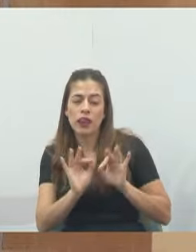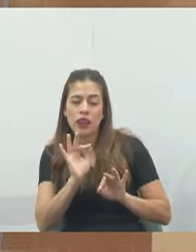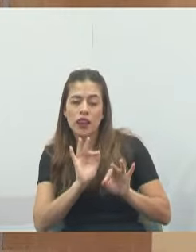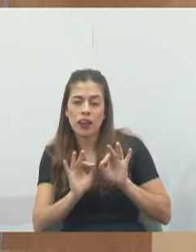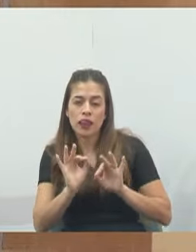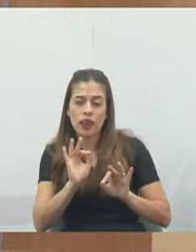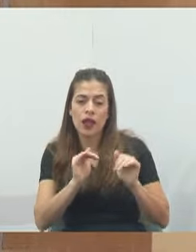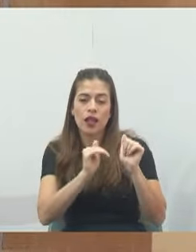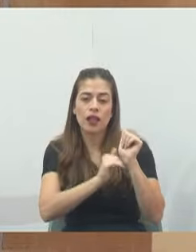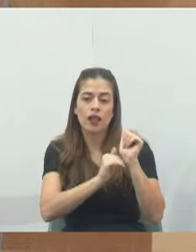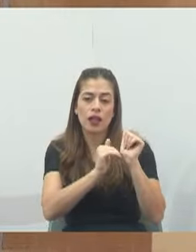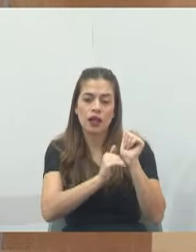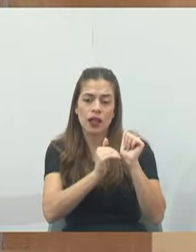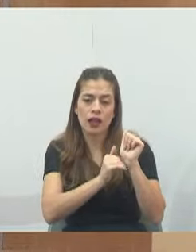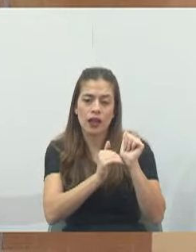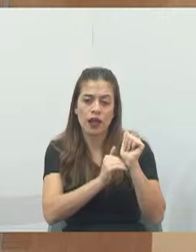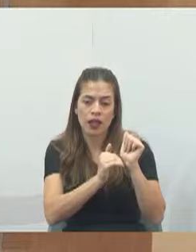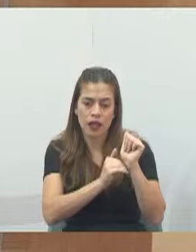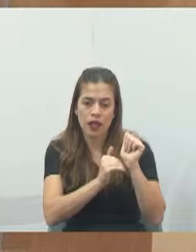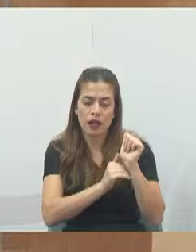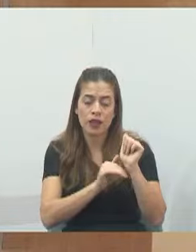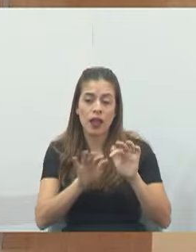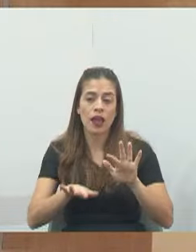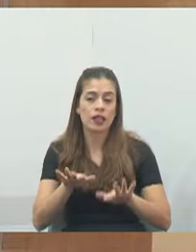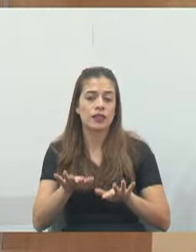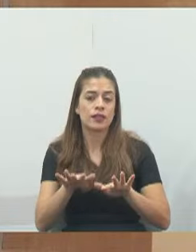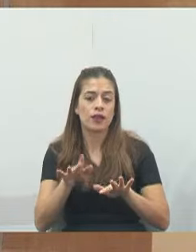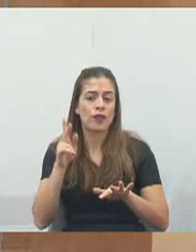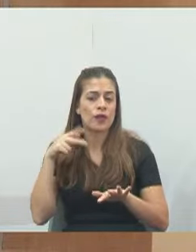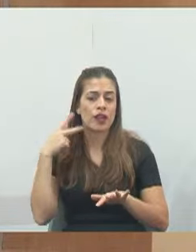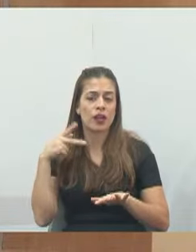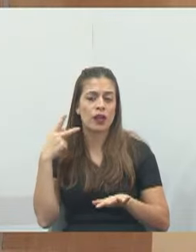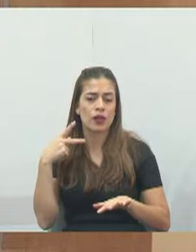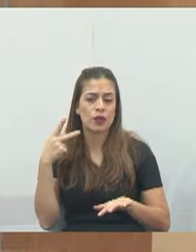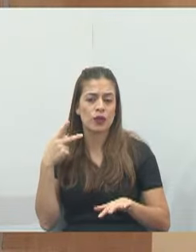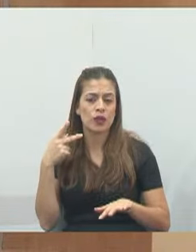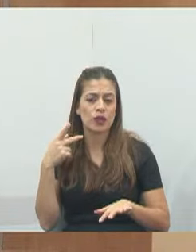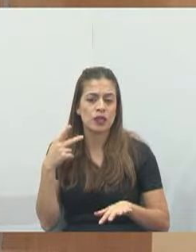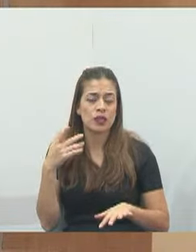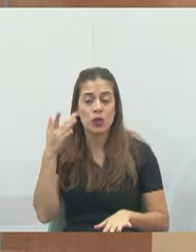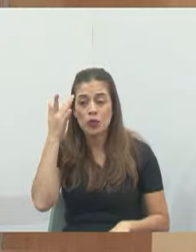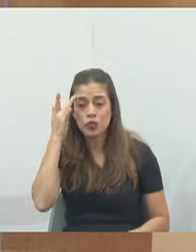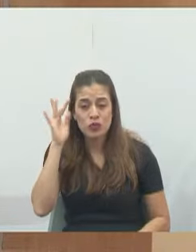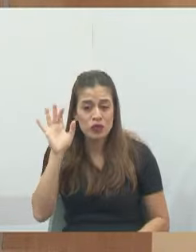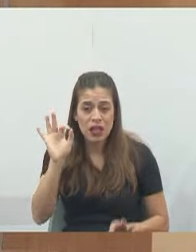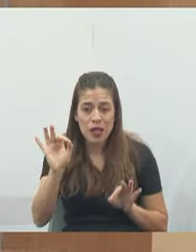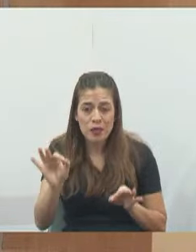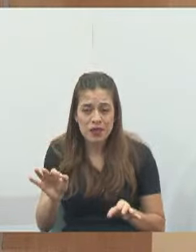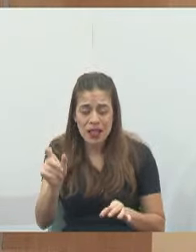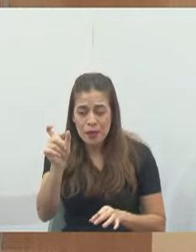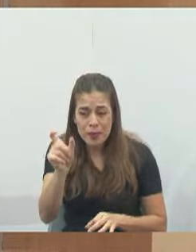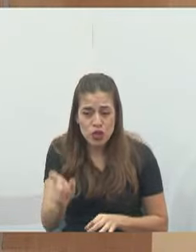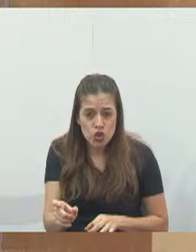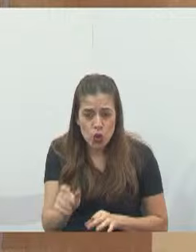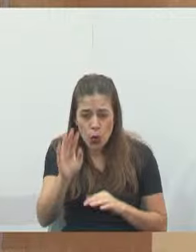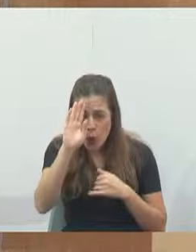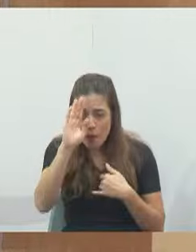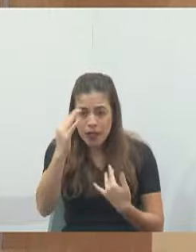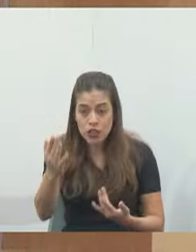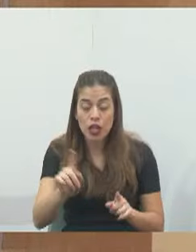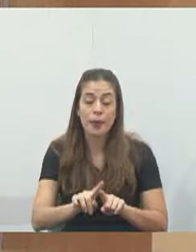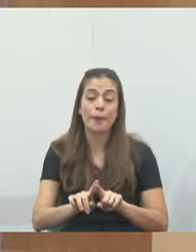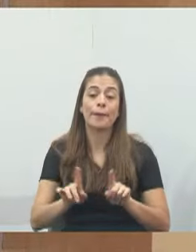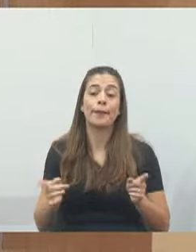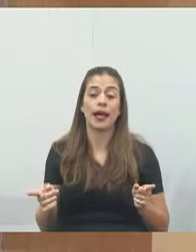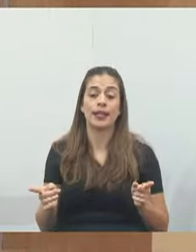é totalmente secreto. Tá? Muitas vezes os vereadores não ficam sabendo exatamente quem está sendo homenageado,